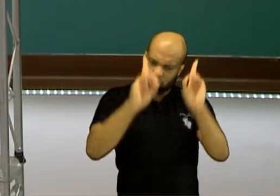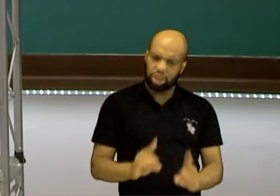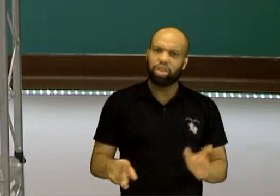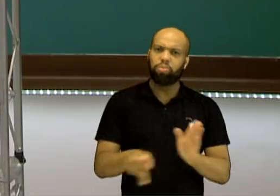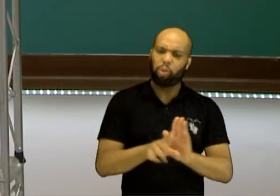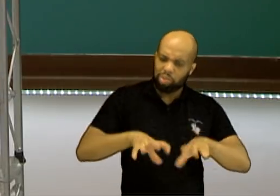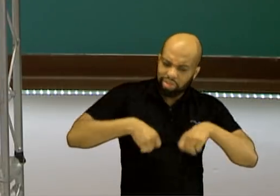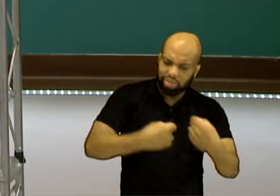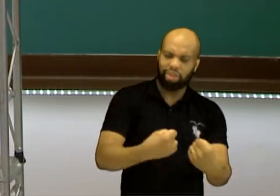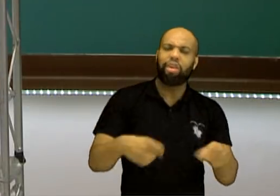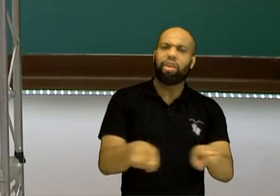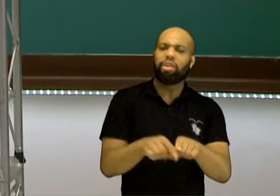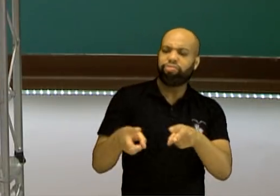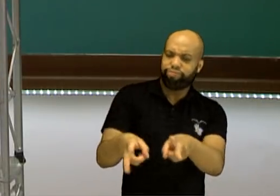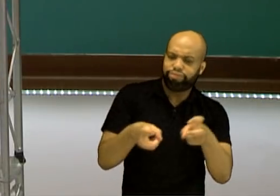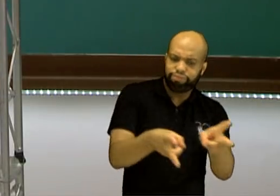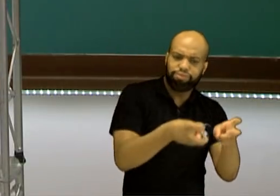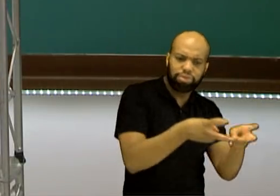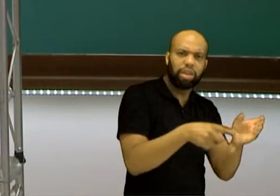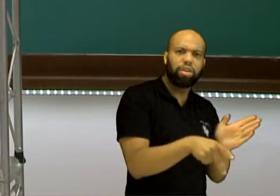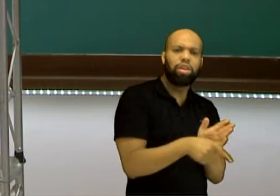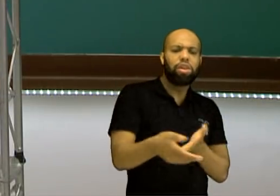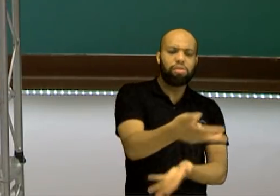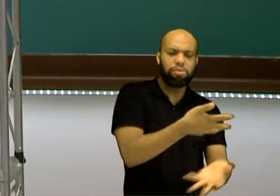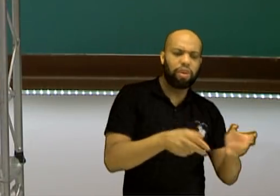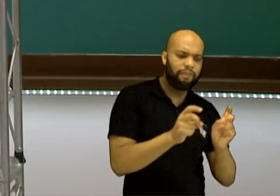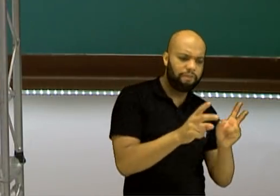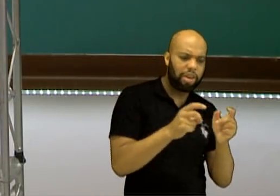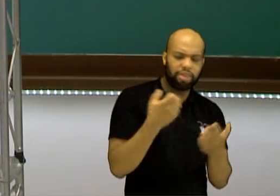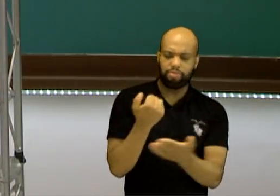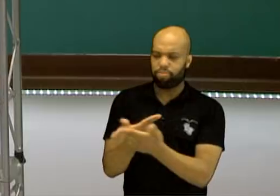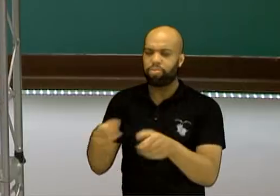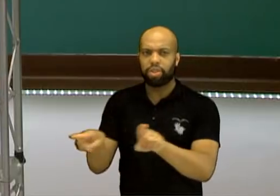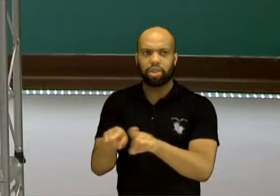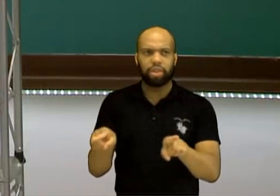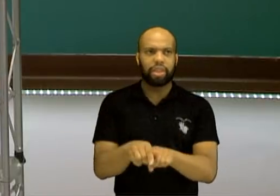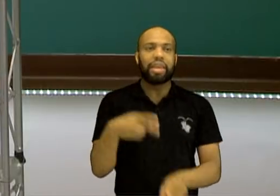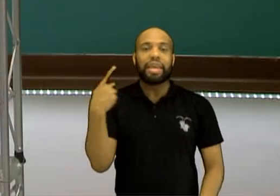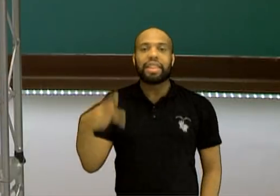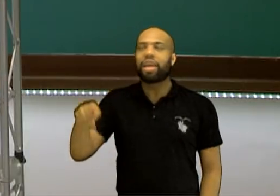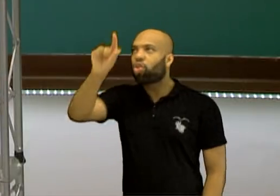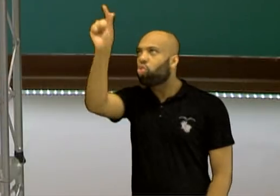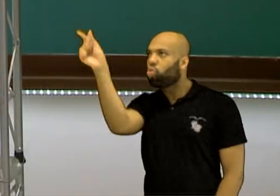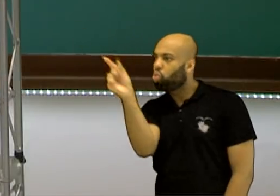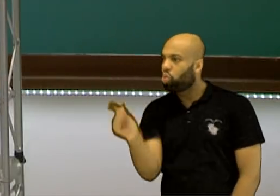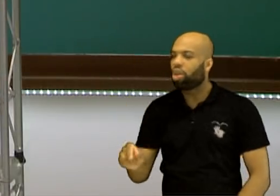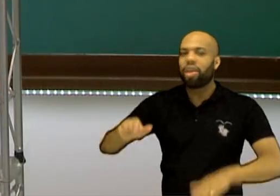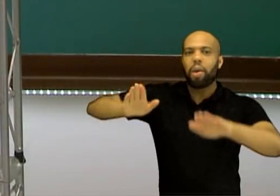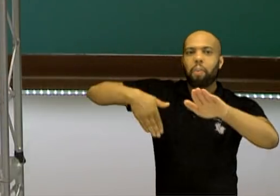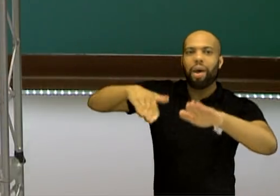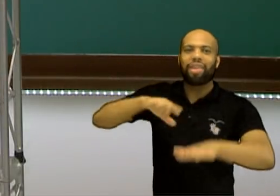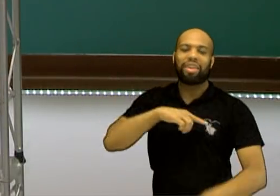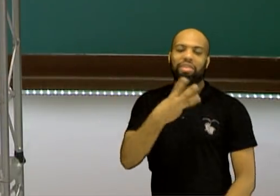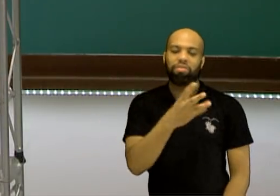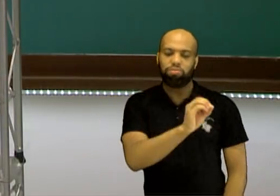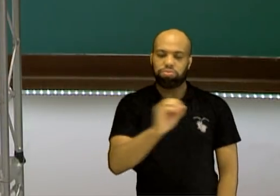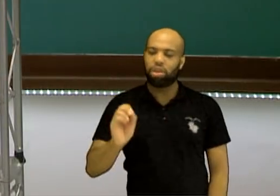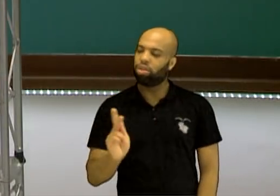território, exploração comercial. Aqui no nosso litoral, 300 quilômetros